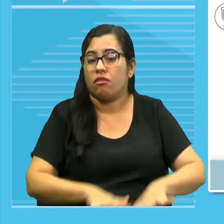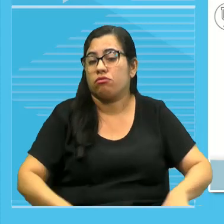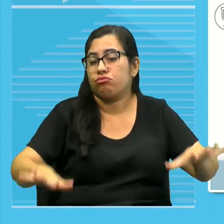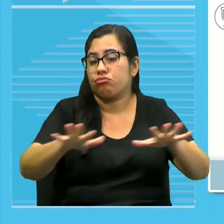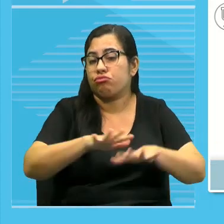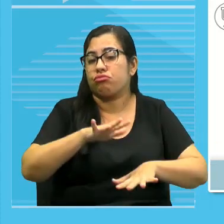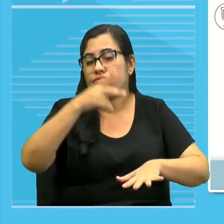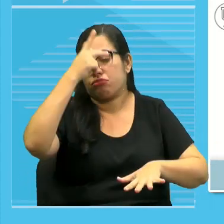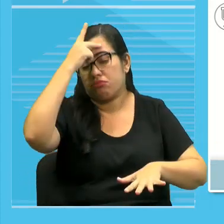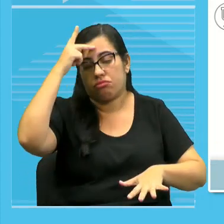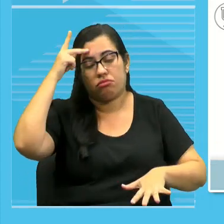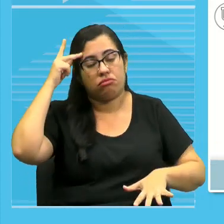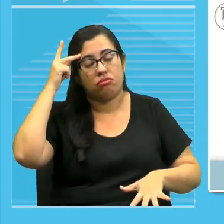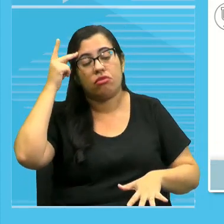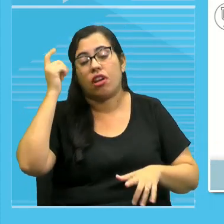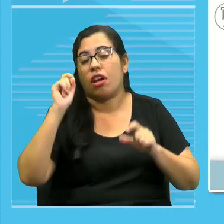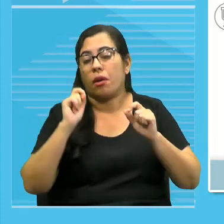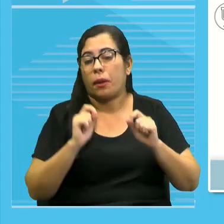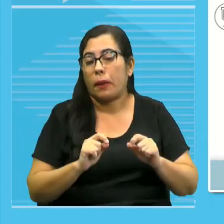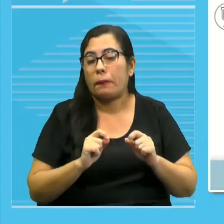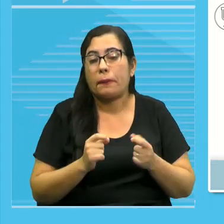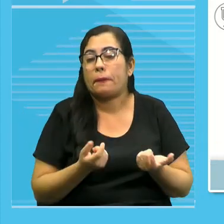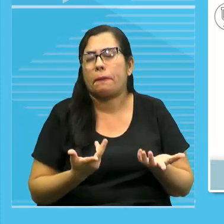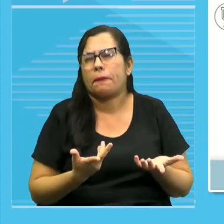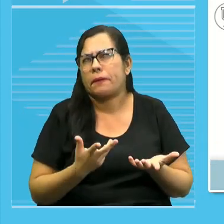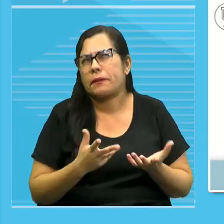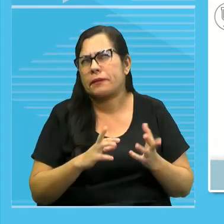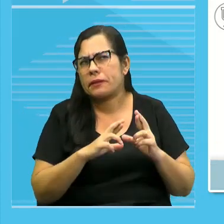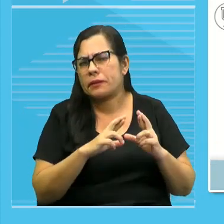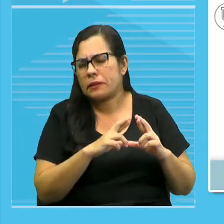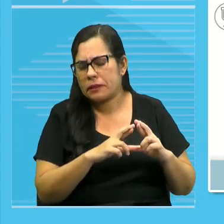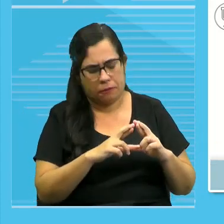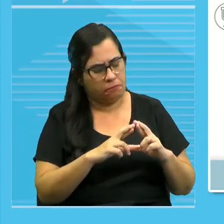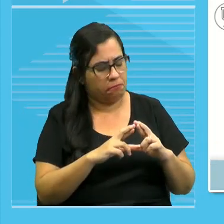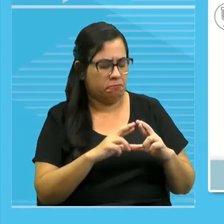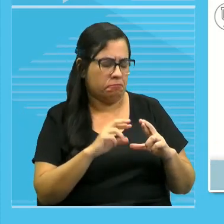de coletar materiais para voltar aos